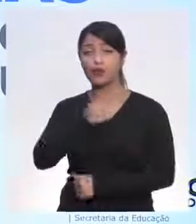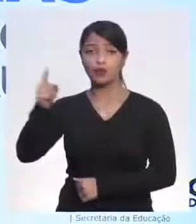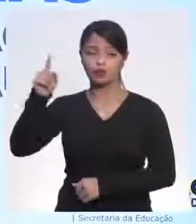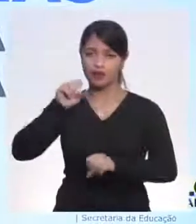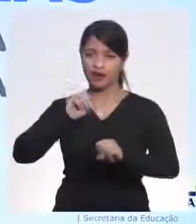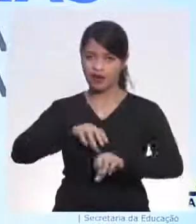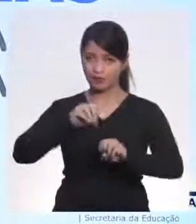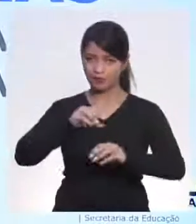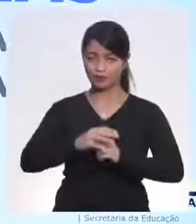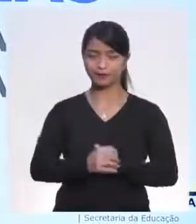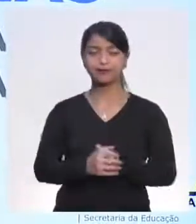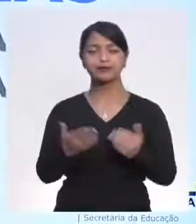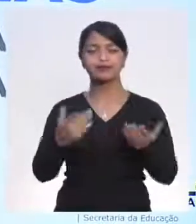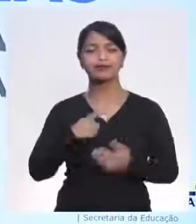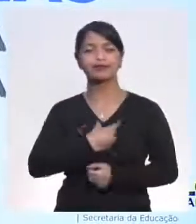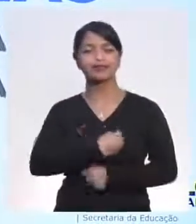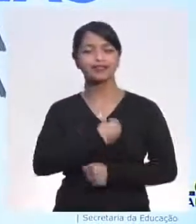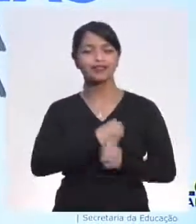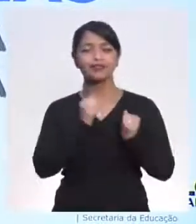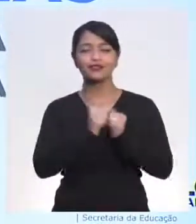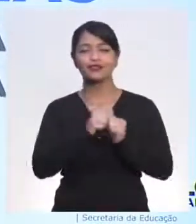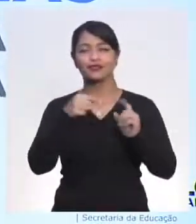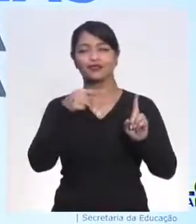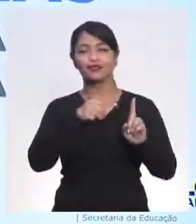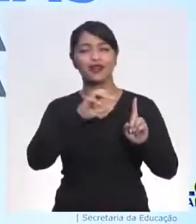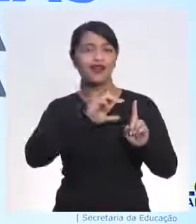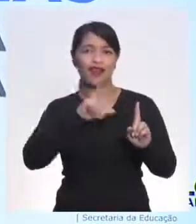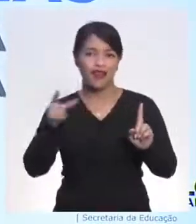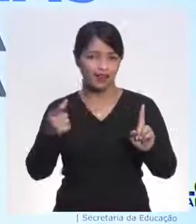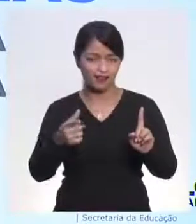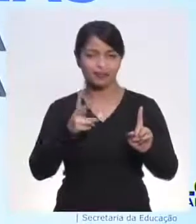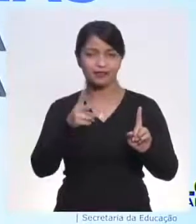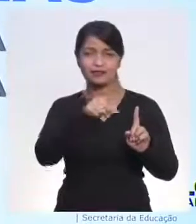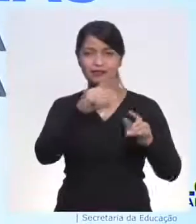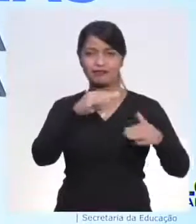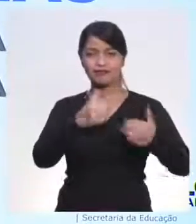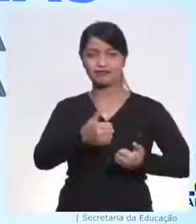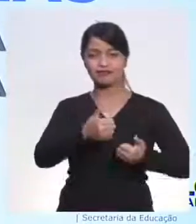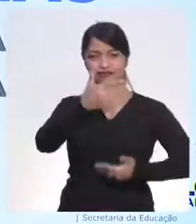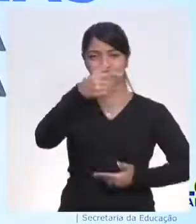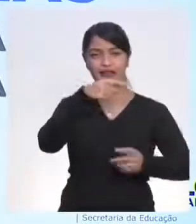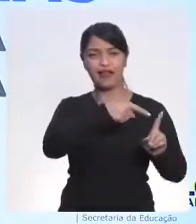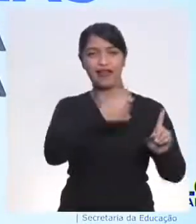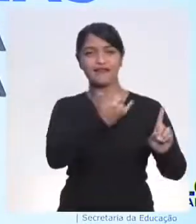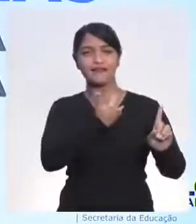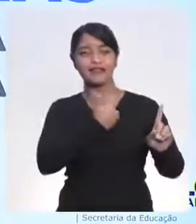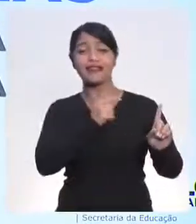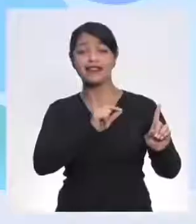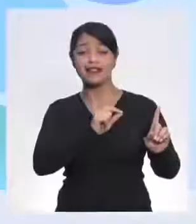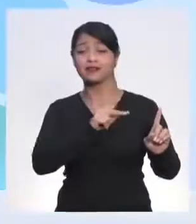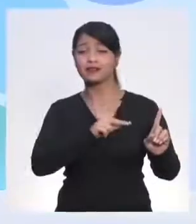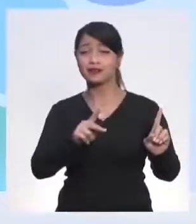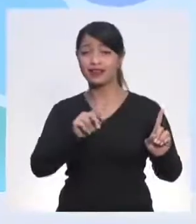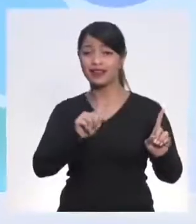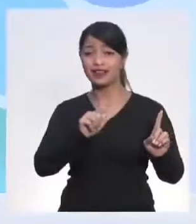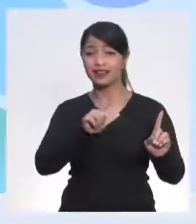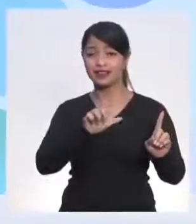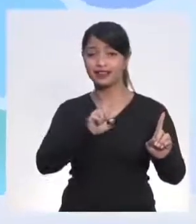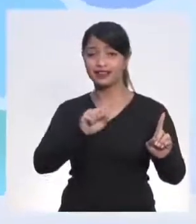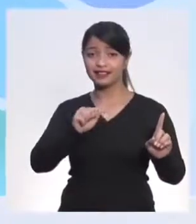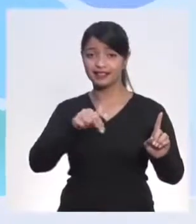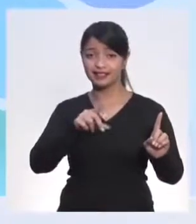claro, sempre aqui colocando a voz de vocês no chat, o que vocês estão dizendo, professora Alessandra. Olá,